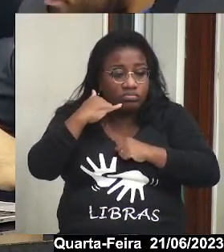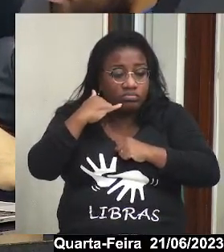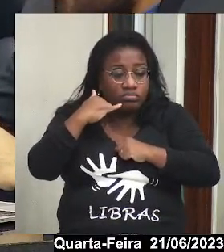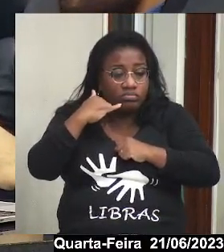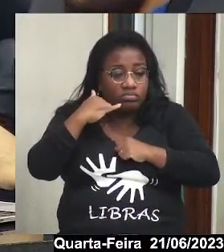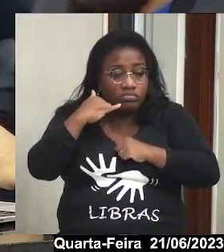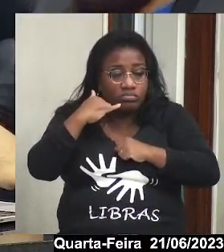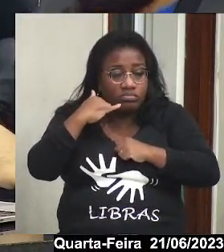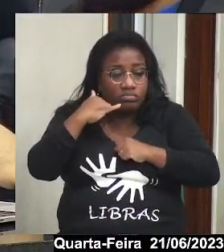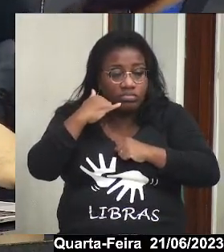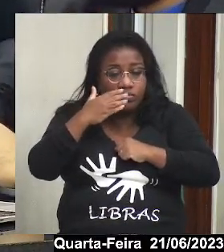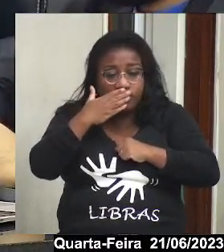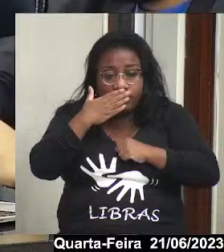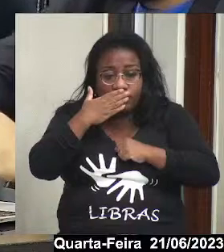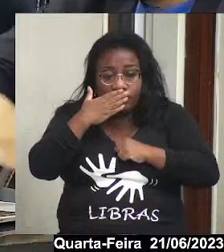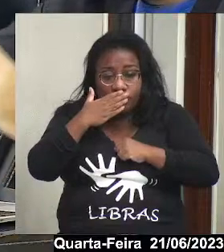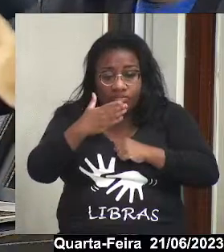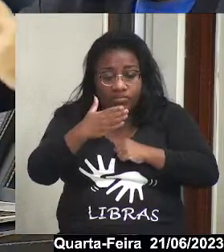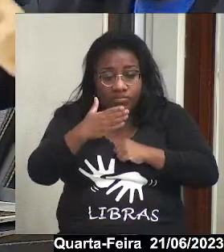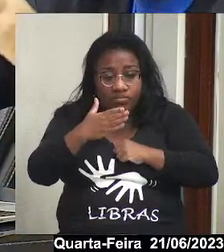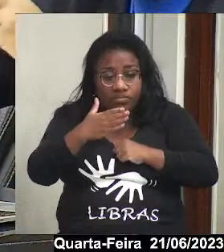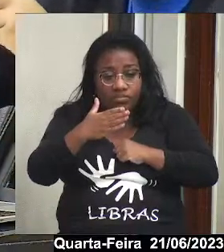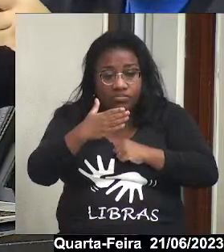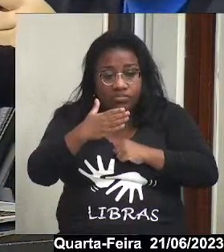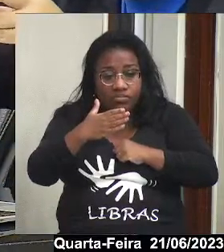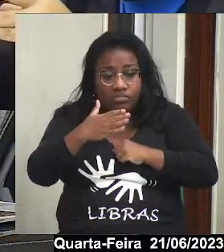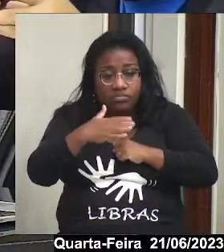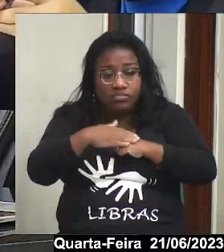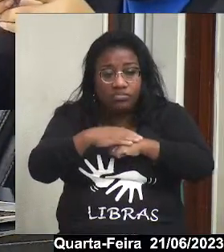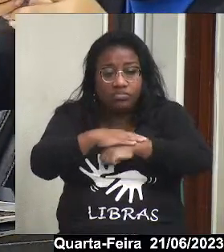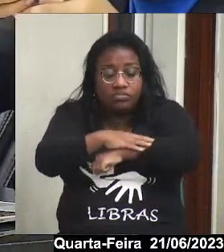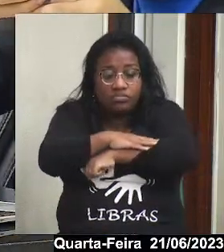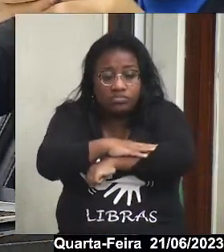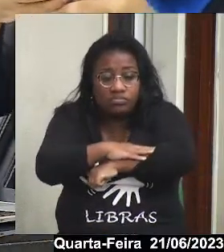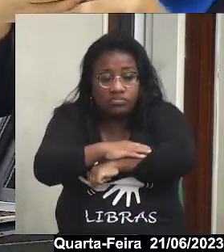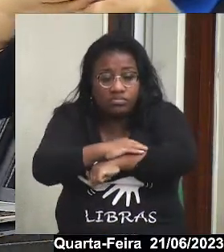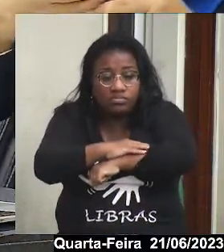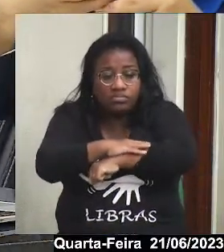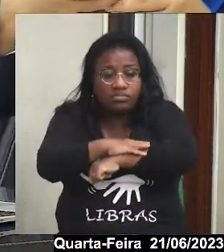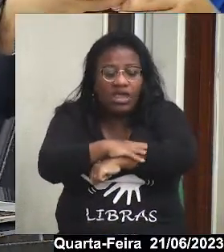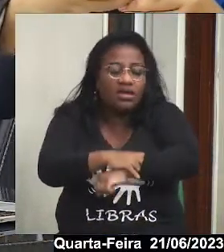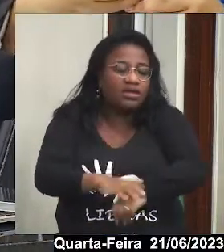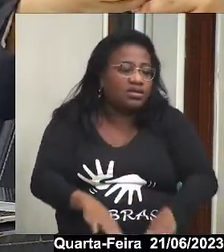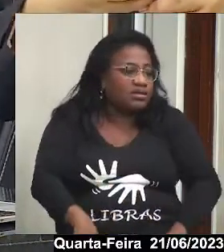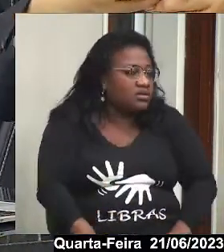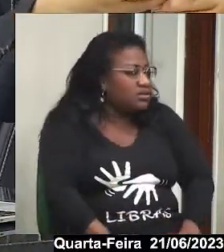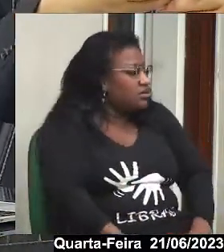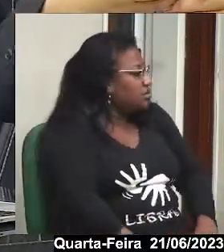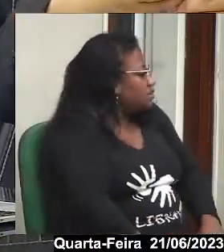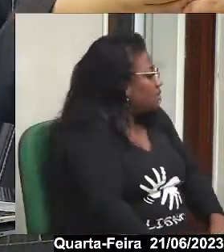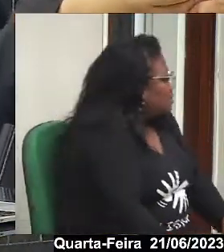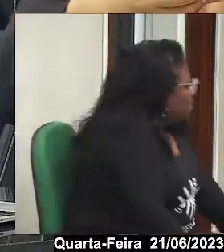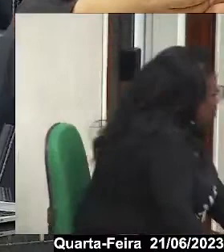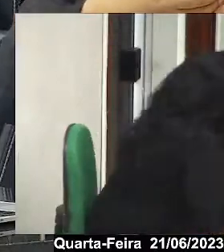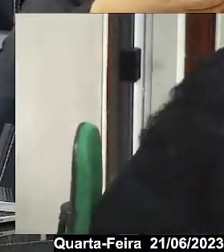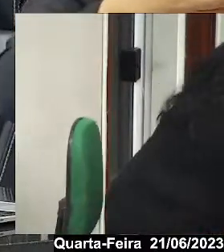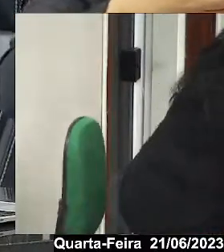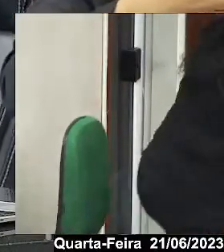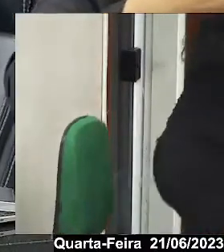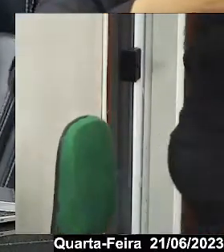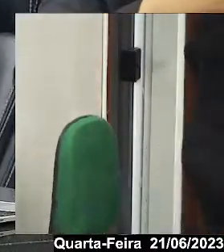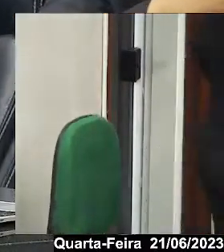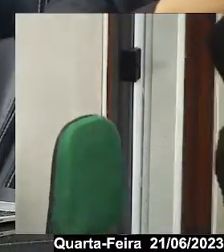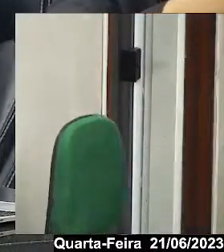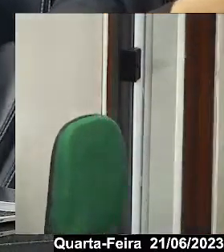ligou para propor alguma coisa? Aí fica fácil vocês virem aqui se reunir e falar mal de